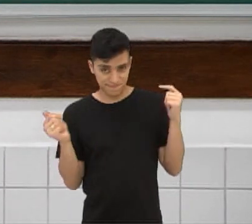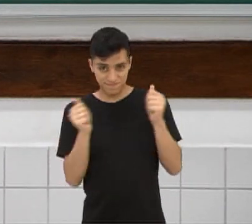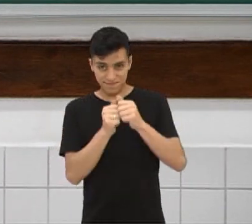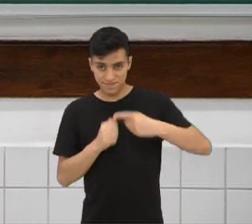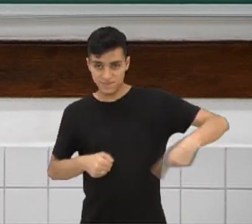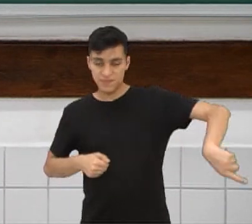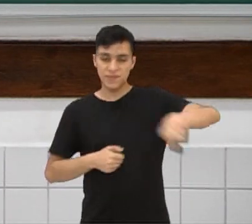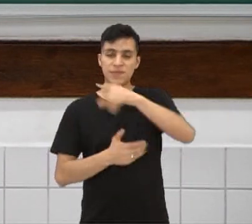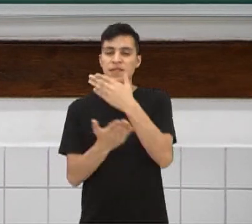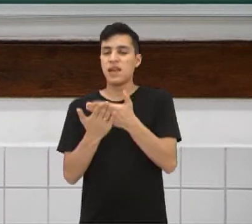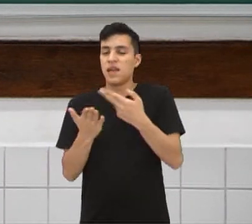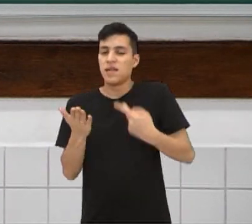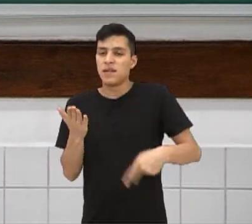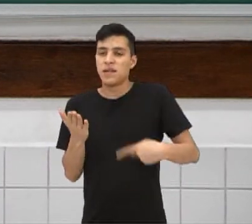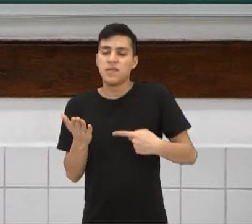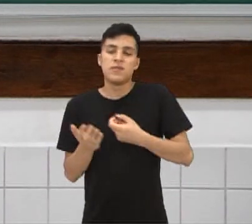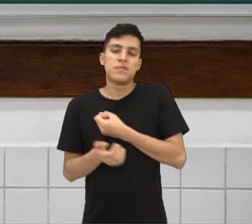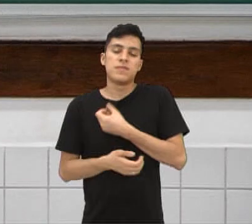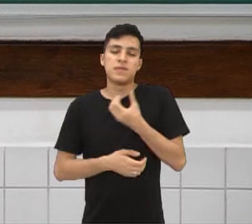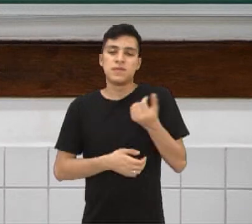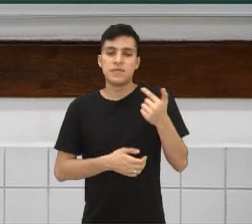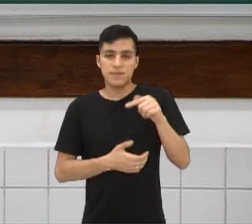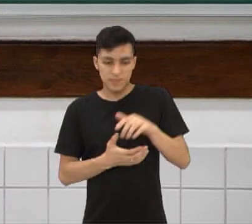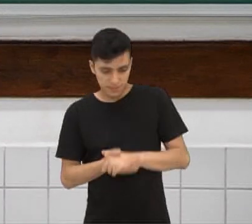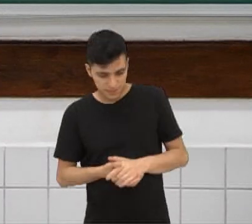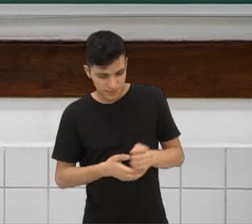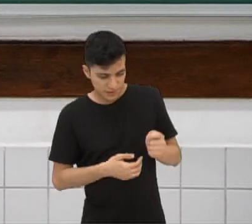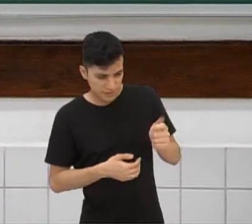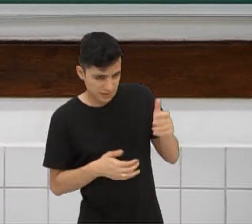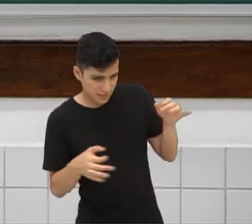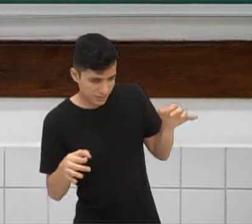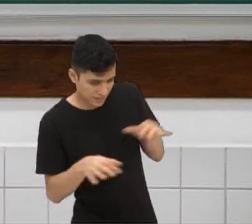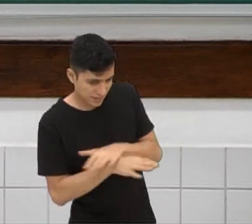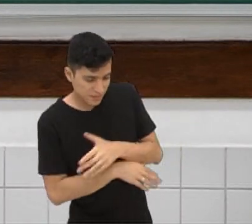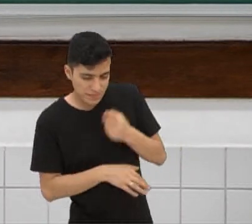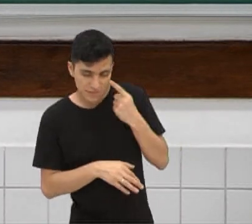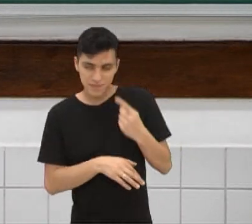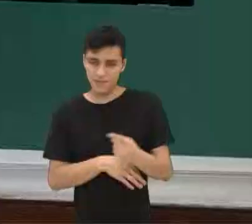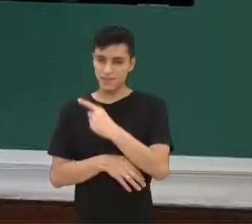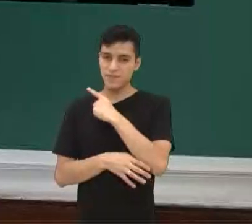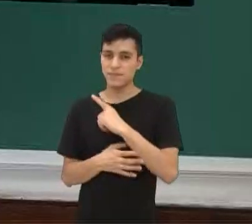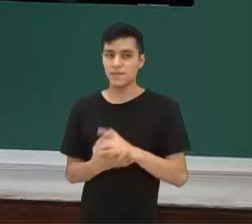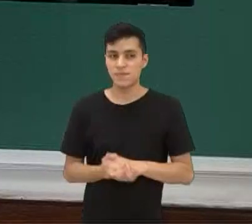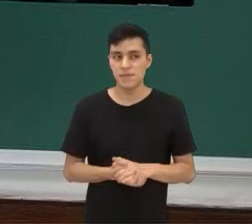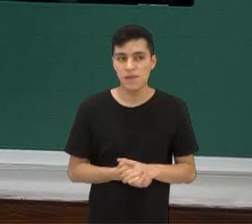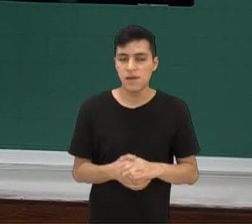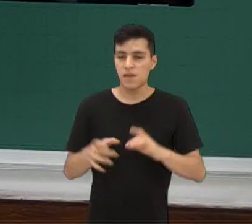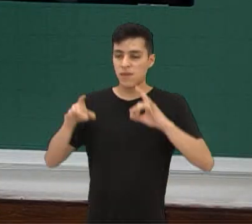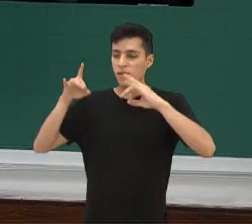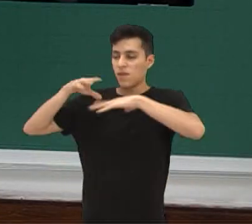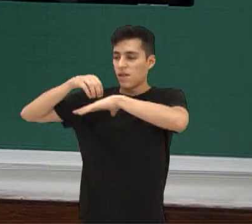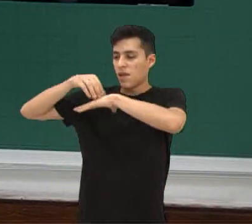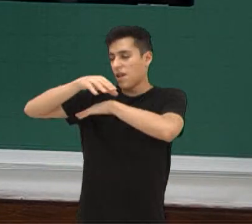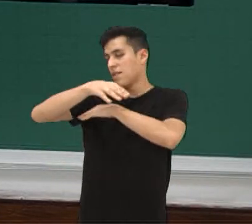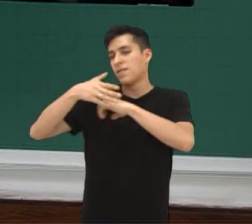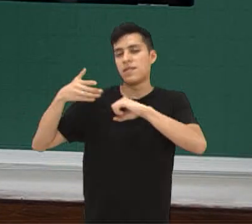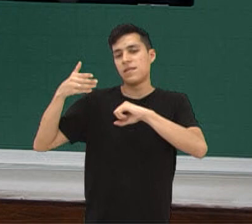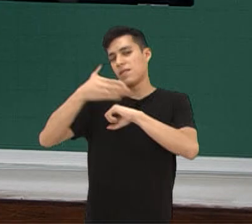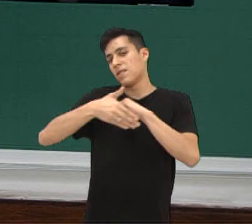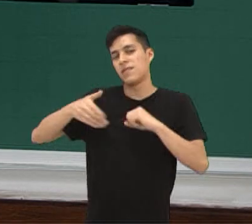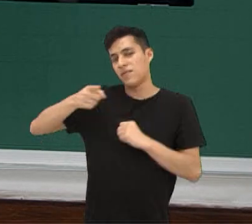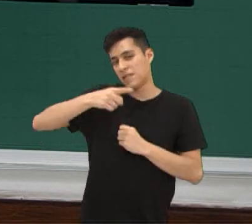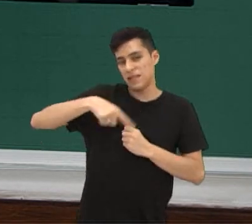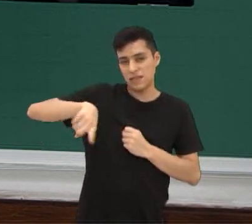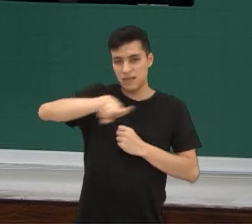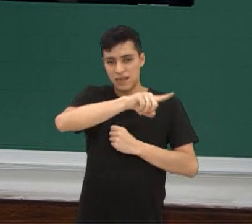número 67. Já quase no final. A ver, aqueles recadinhos básicos de sempre, né, pessoal?